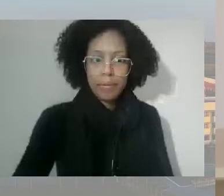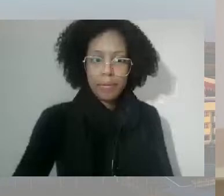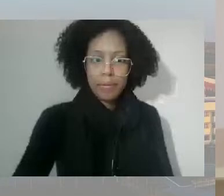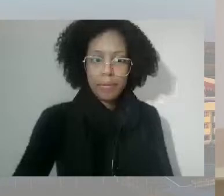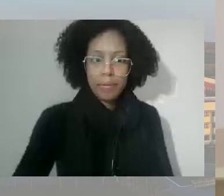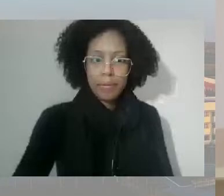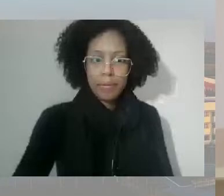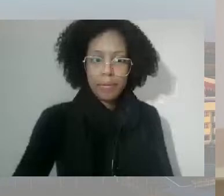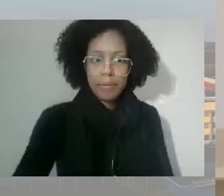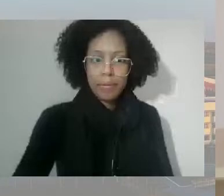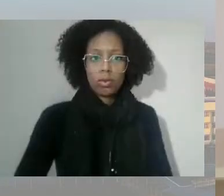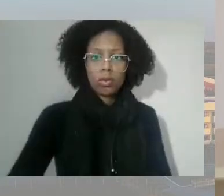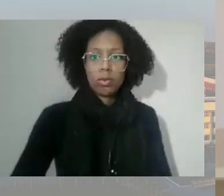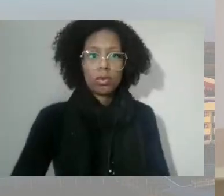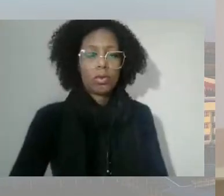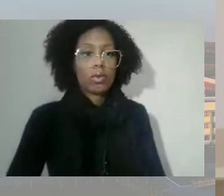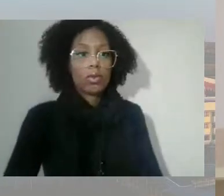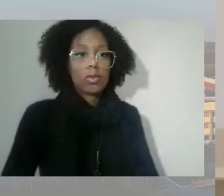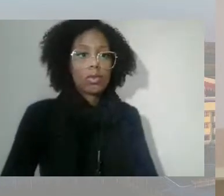Então, pessoal,